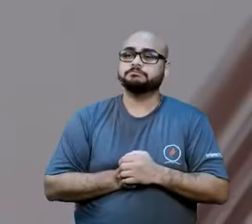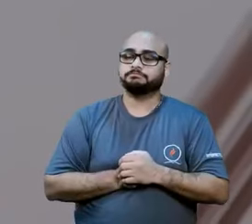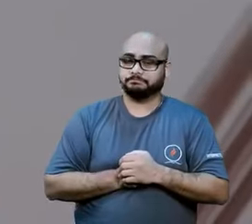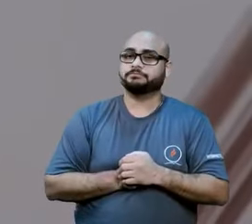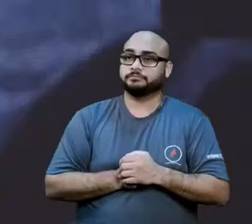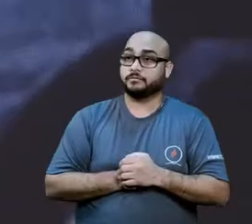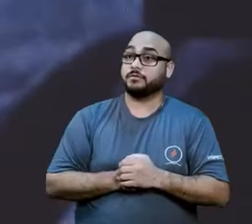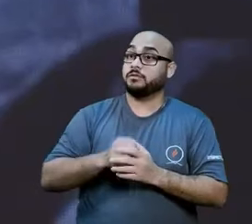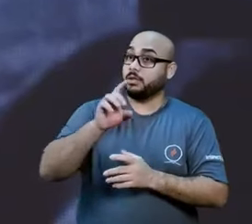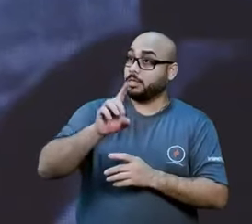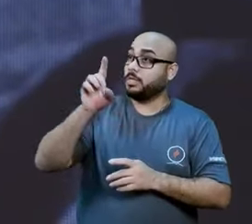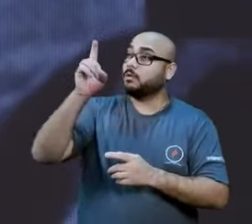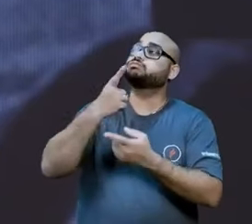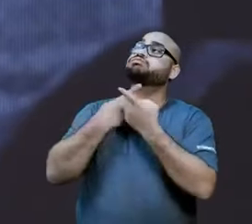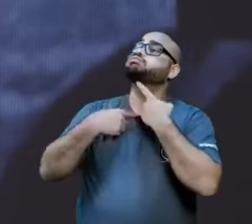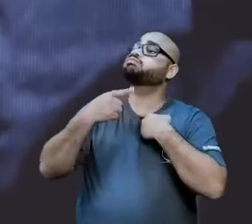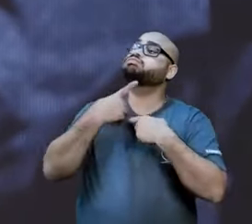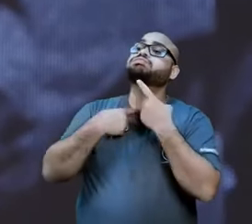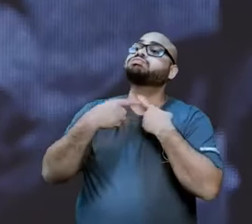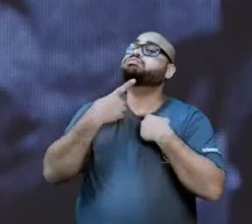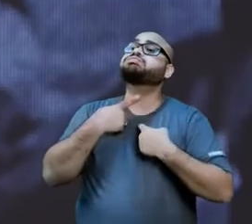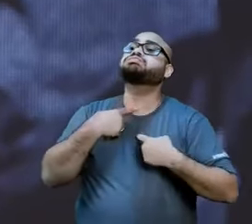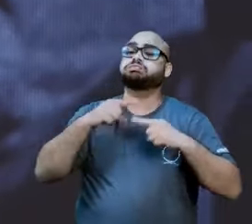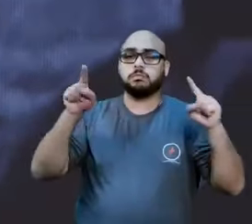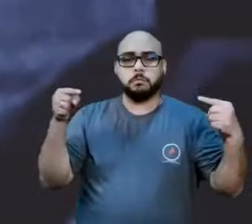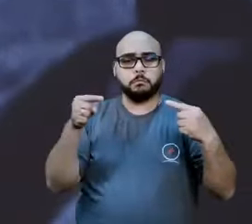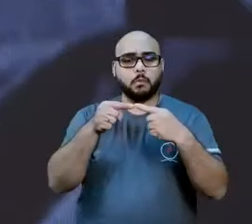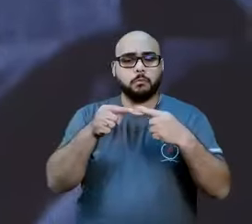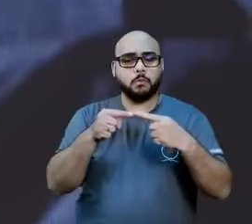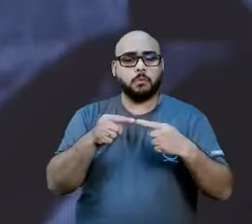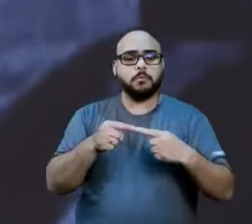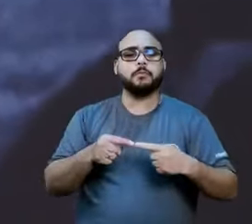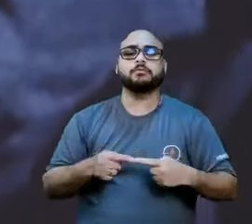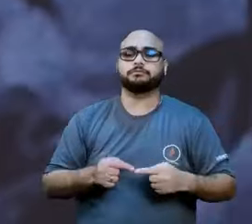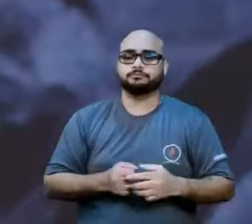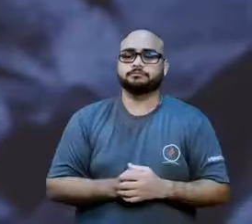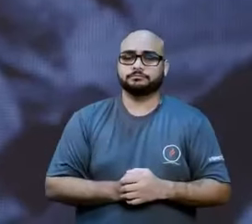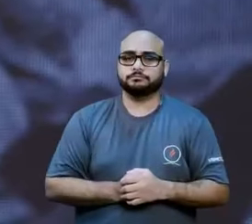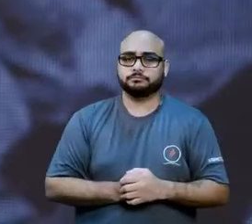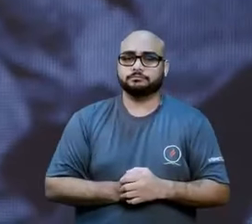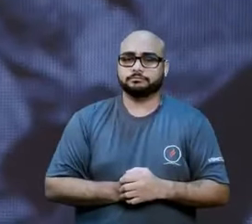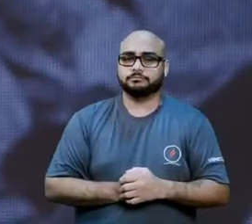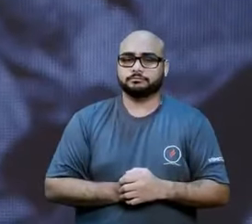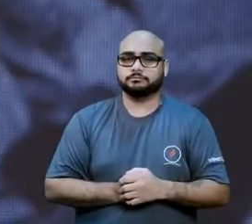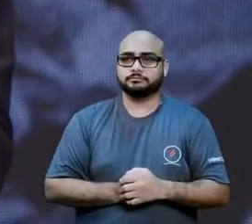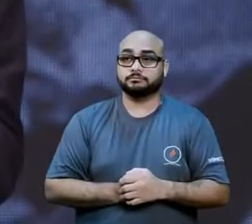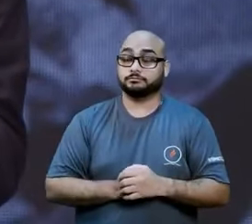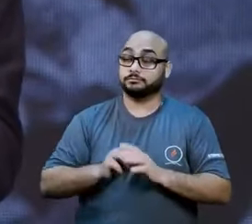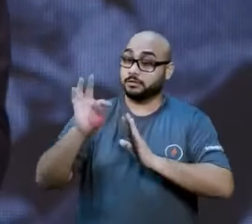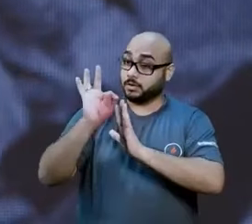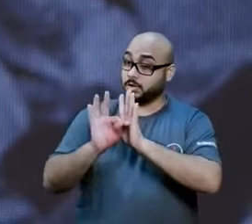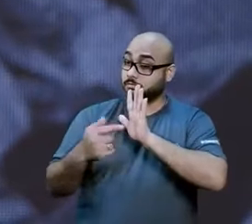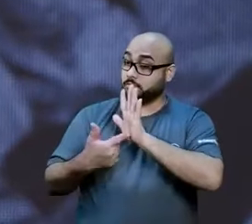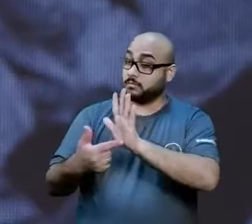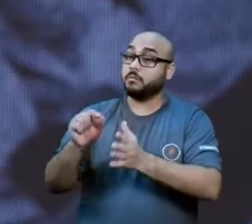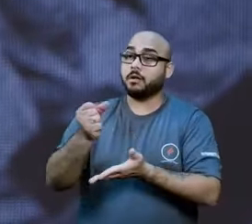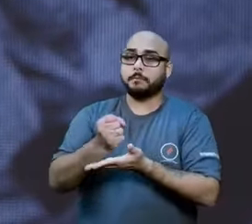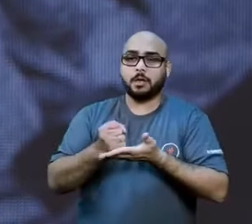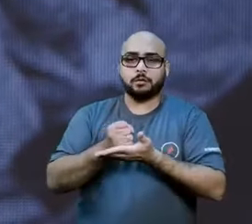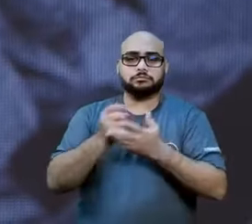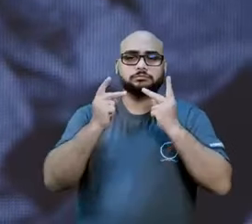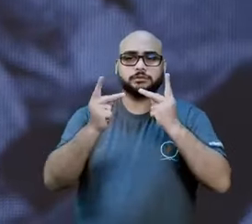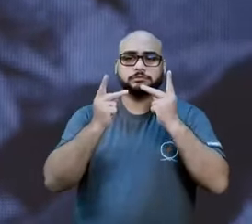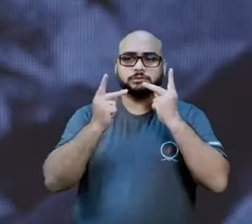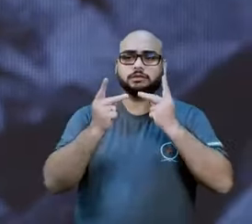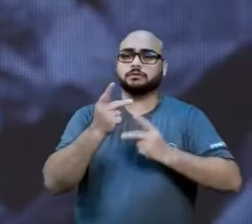que lhe apraz eu vou deixar esse texto como um texto base que eu queria falar